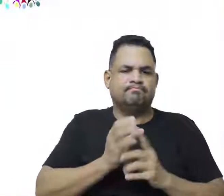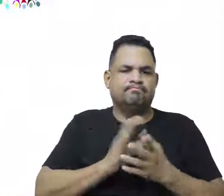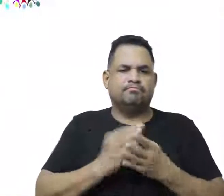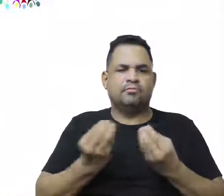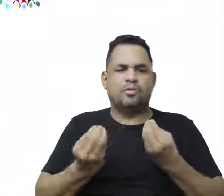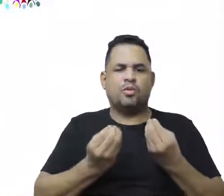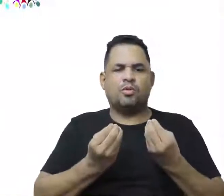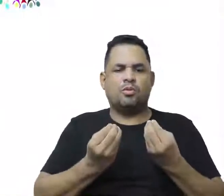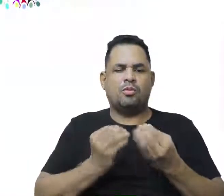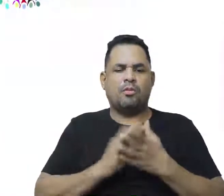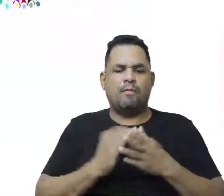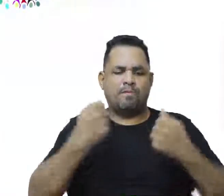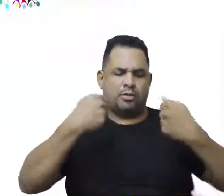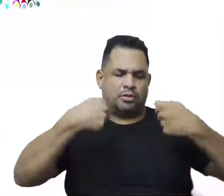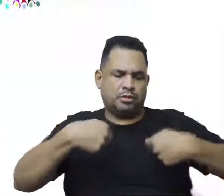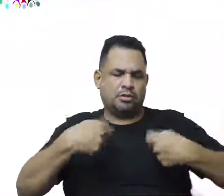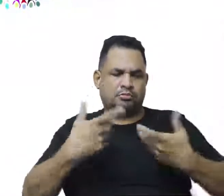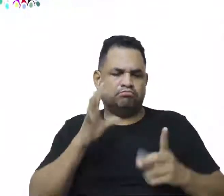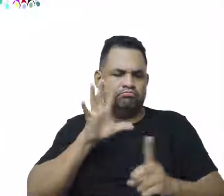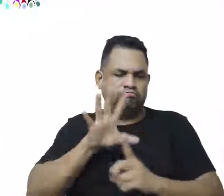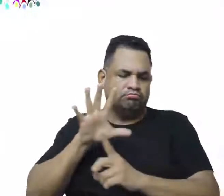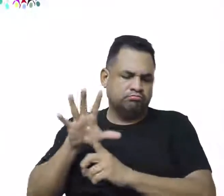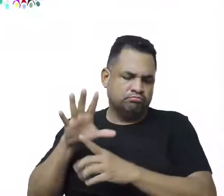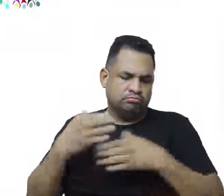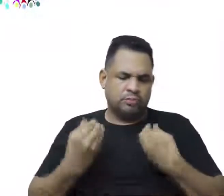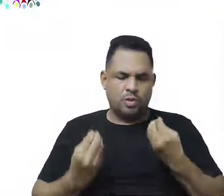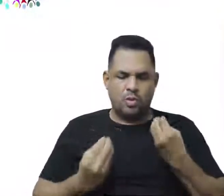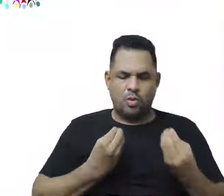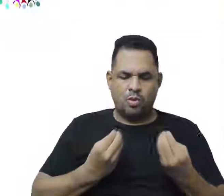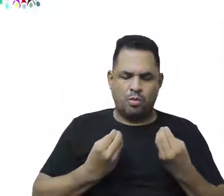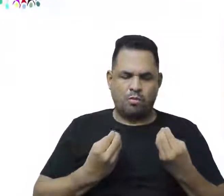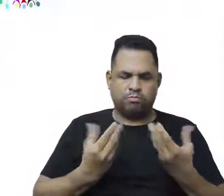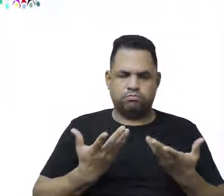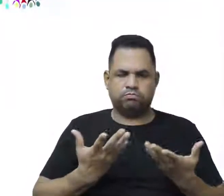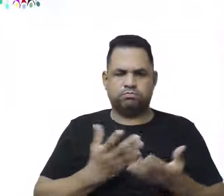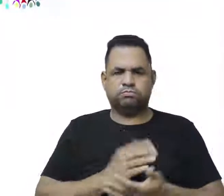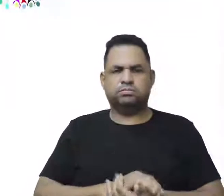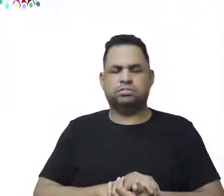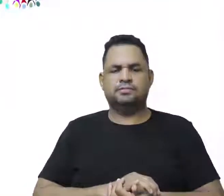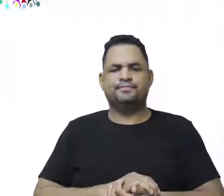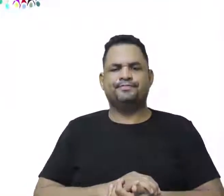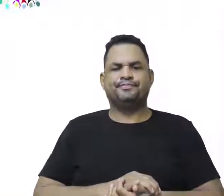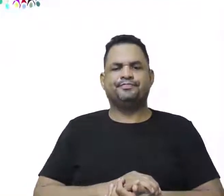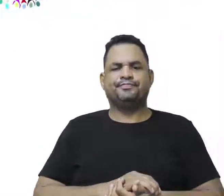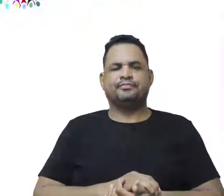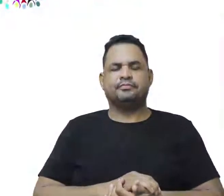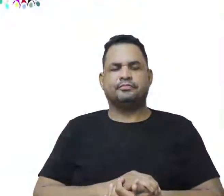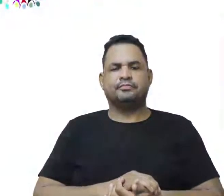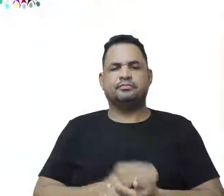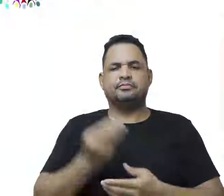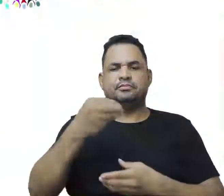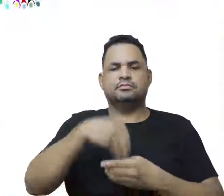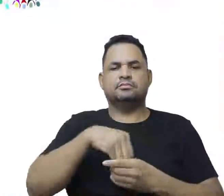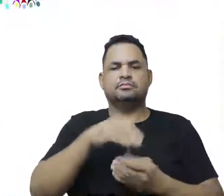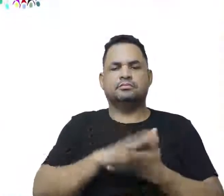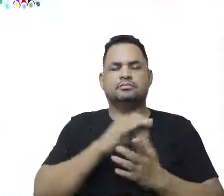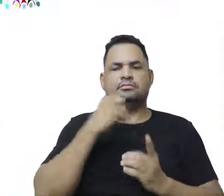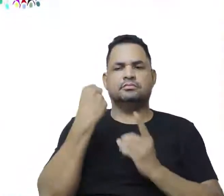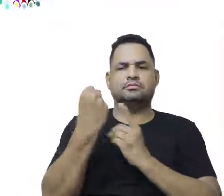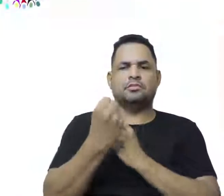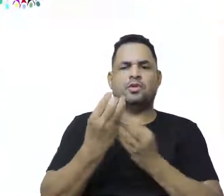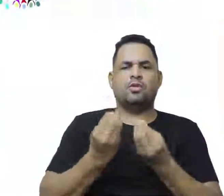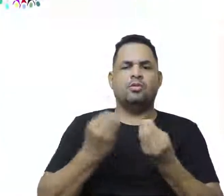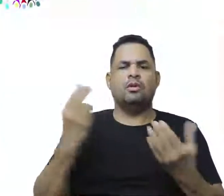seja formas de poder Então como que o poder ele era ali ele estava dentro da sociedade